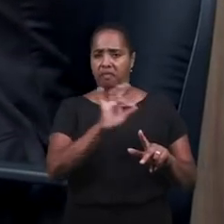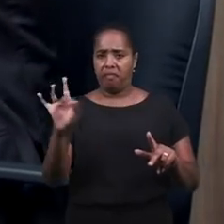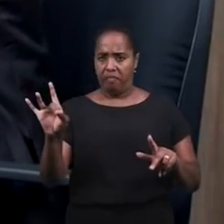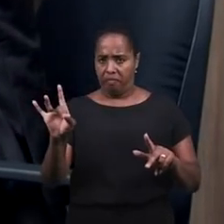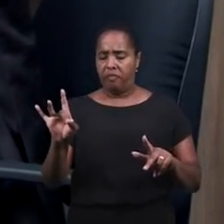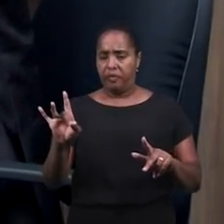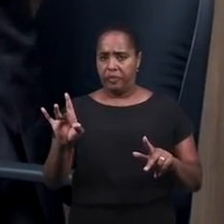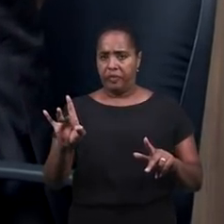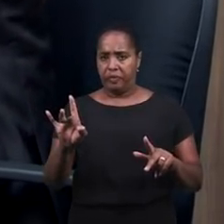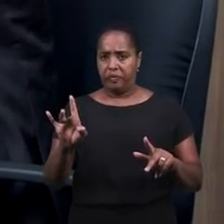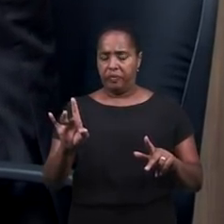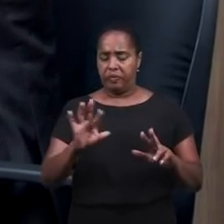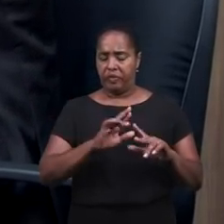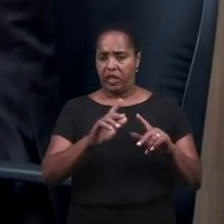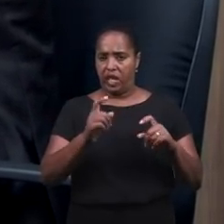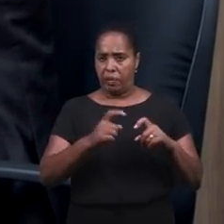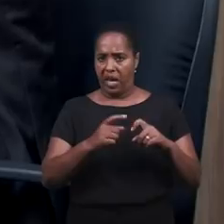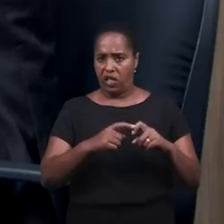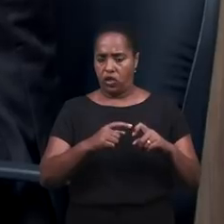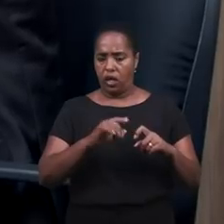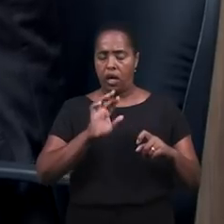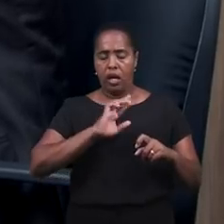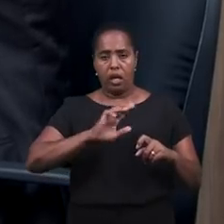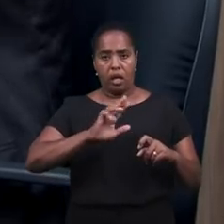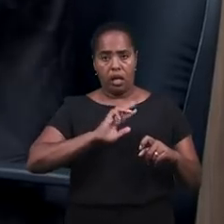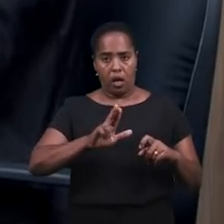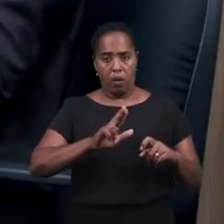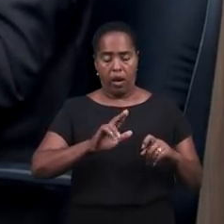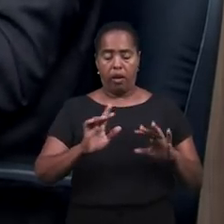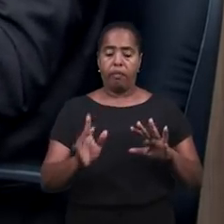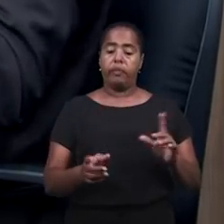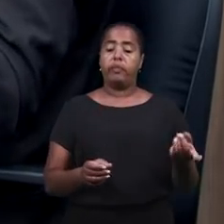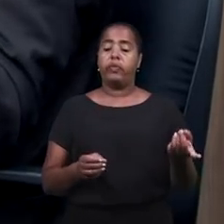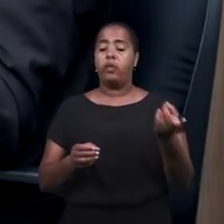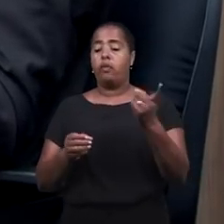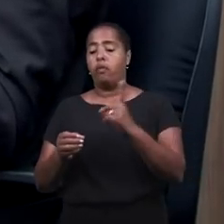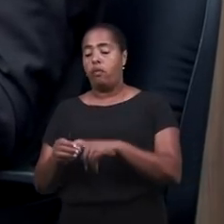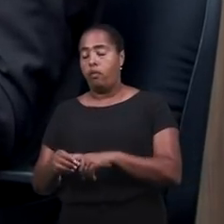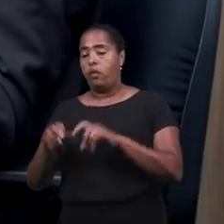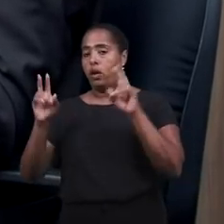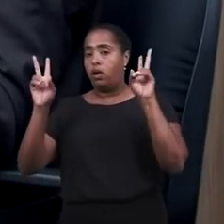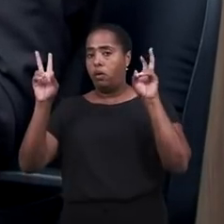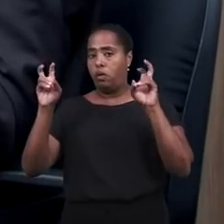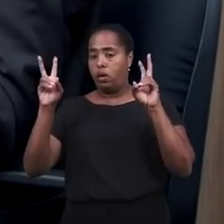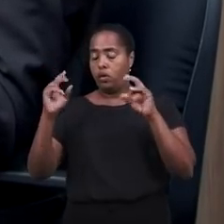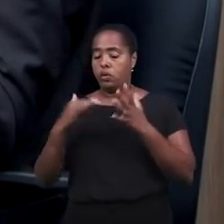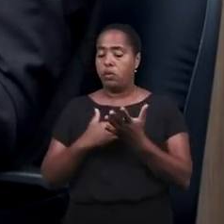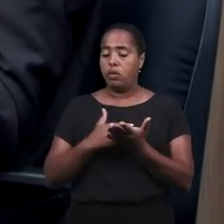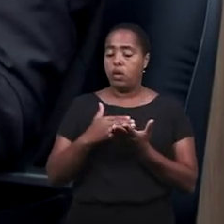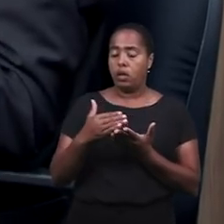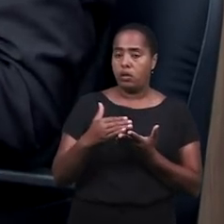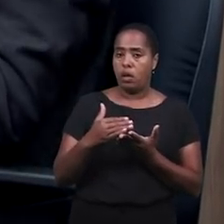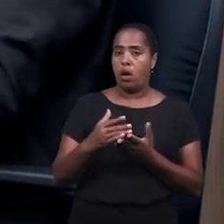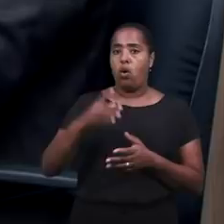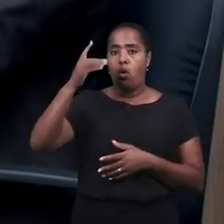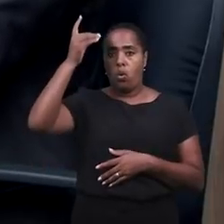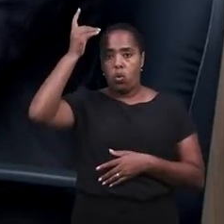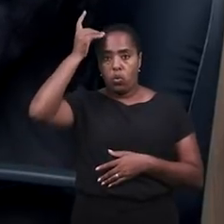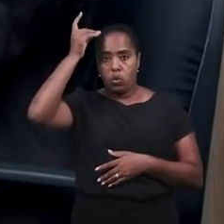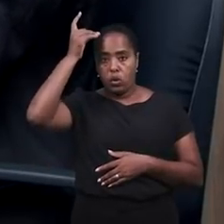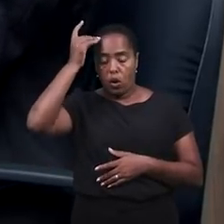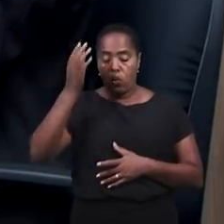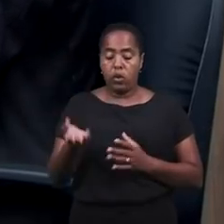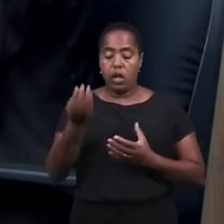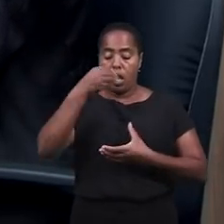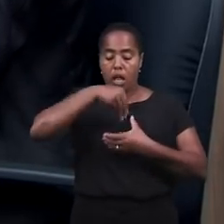médica dentro do dom de curar. Não é isso. Voltamos ao assunto inicial, que os